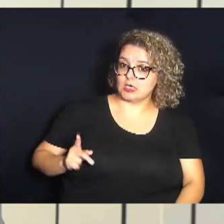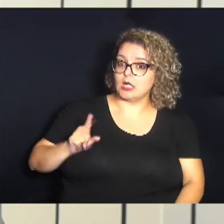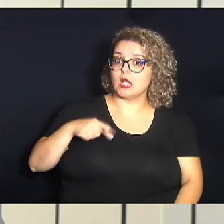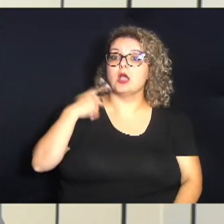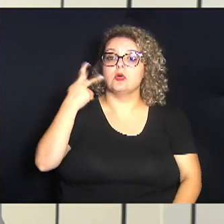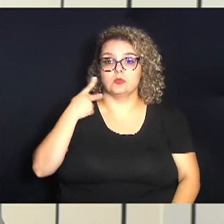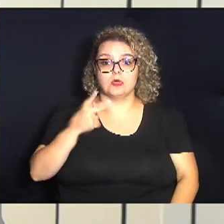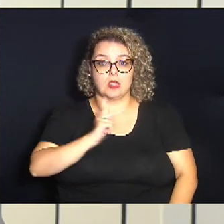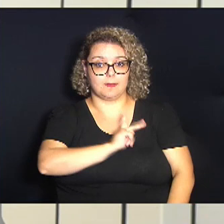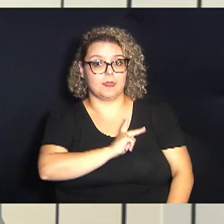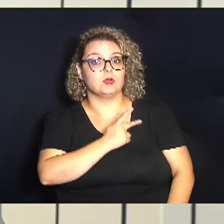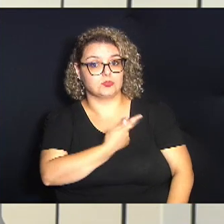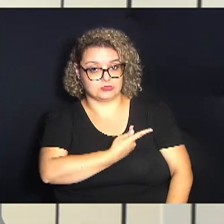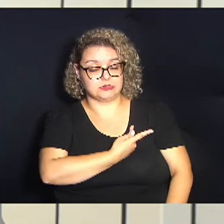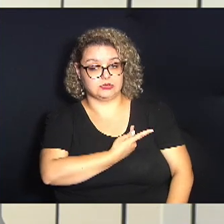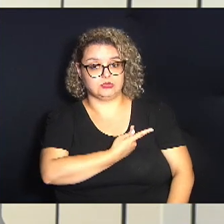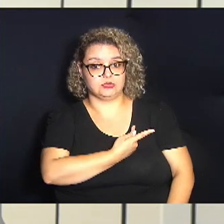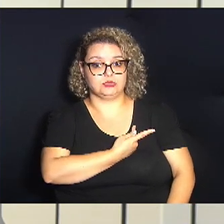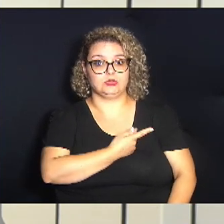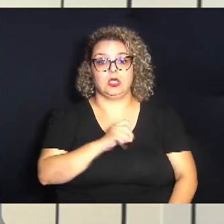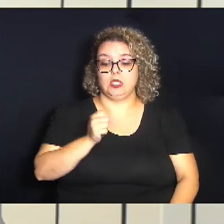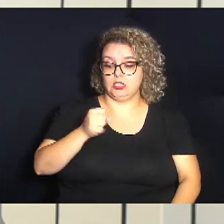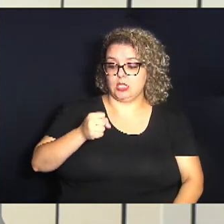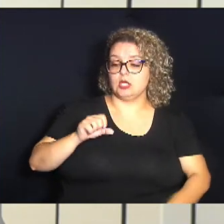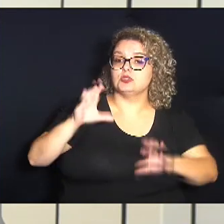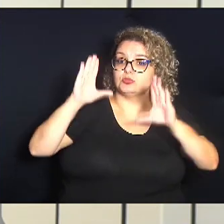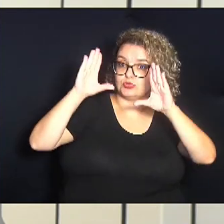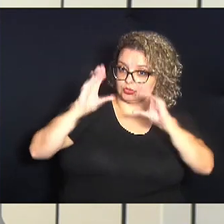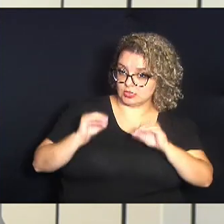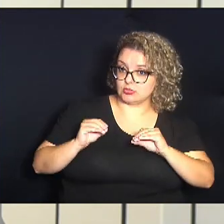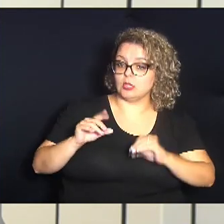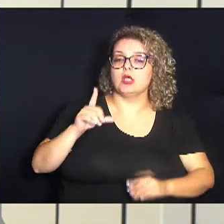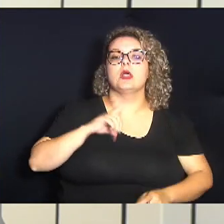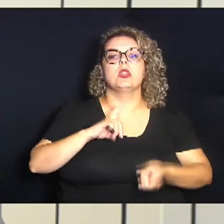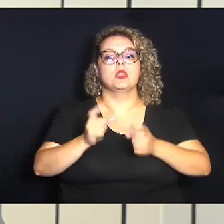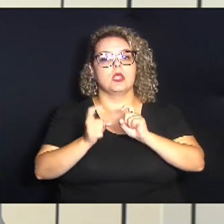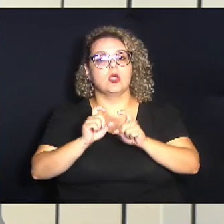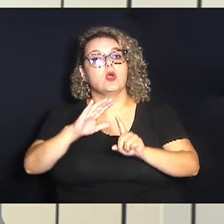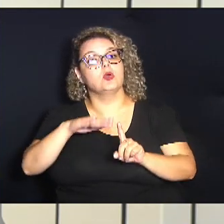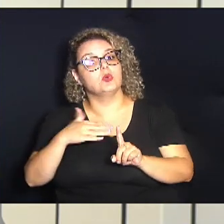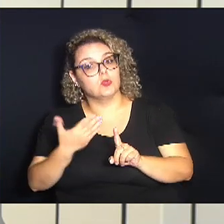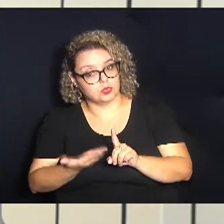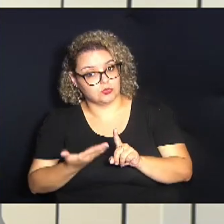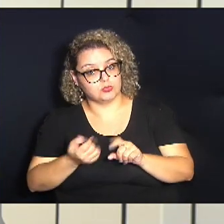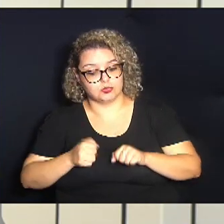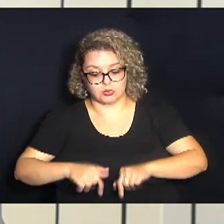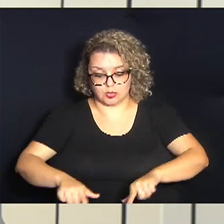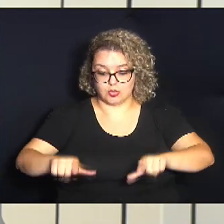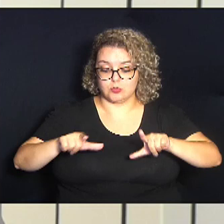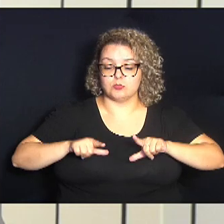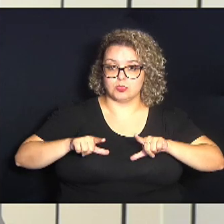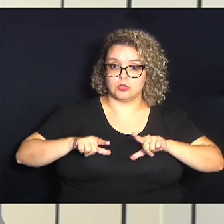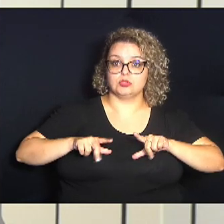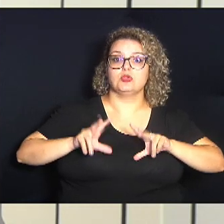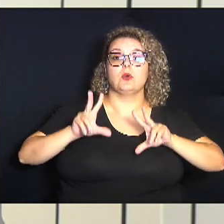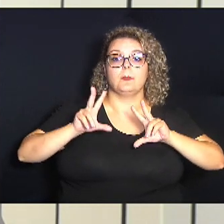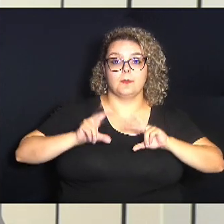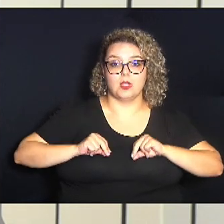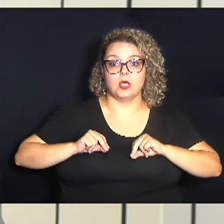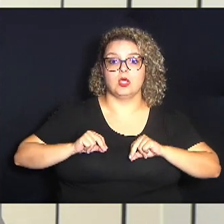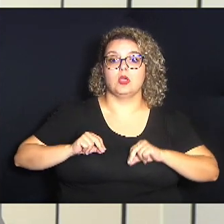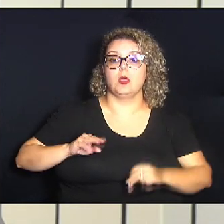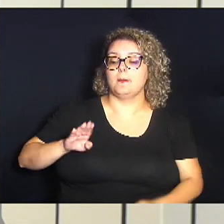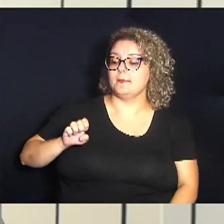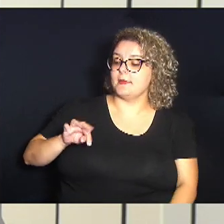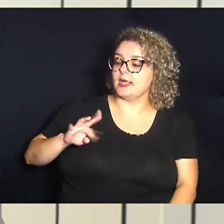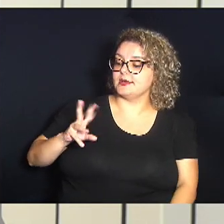vereador Paulo Haddad. E às 8 horas da noite, tem reunião solene com entrega do Diploma de Mérito Herbert de